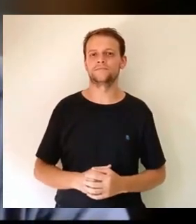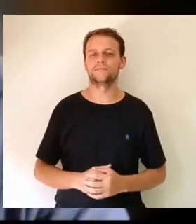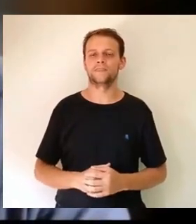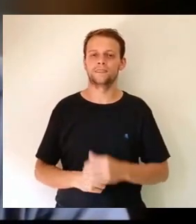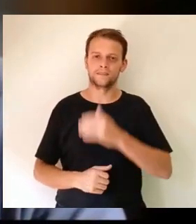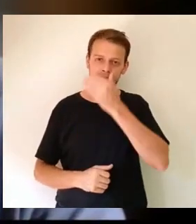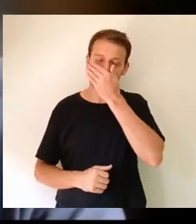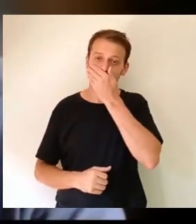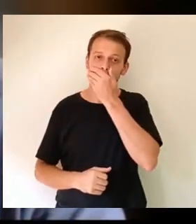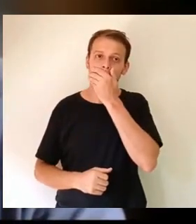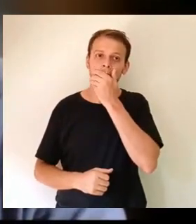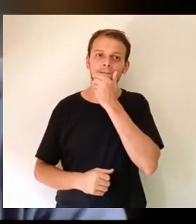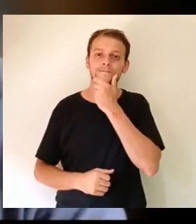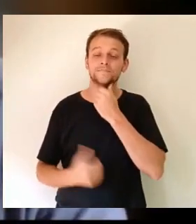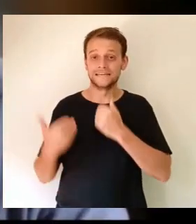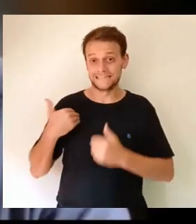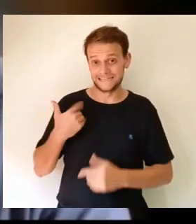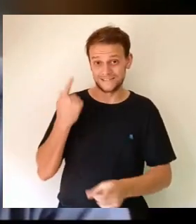uma foto.